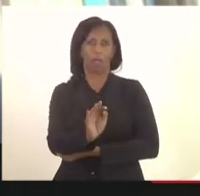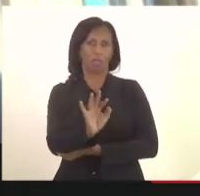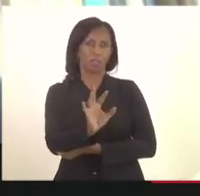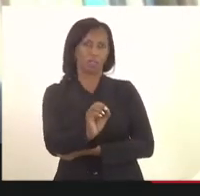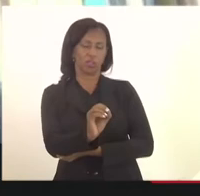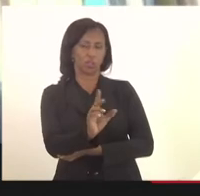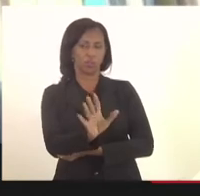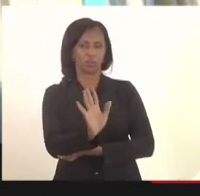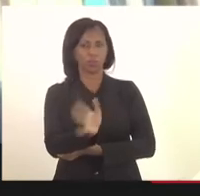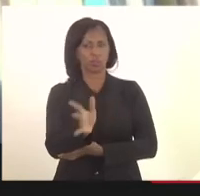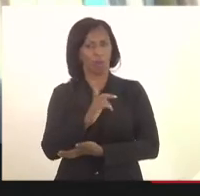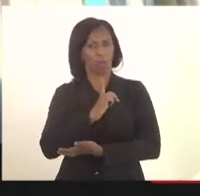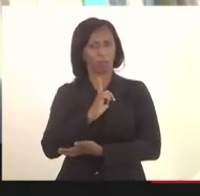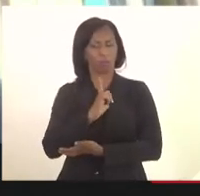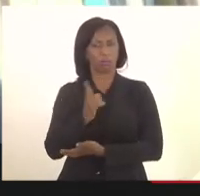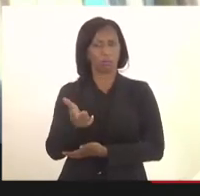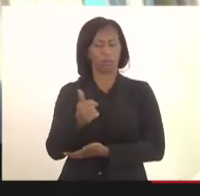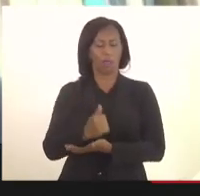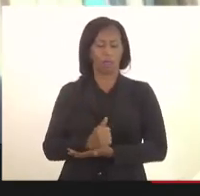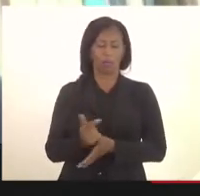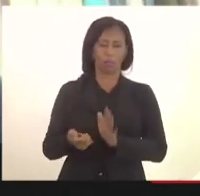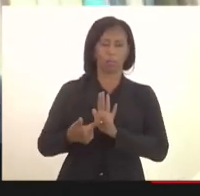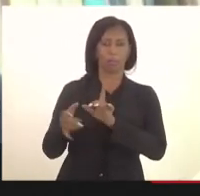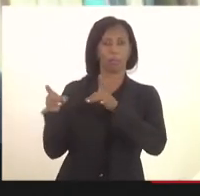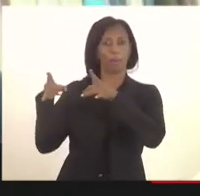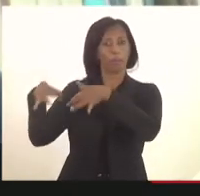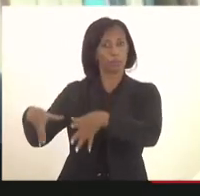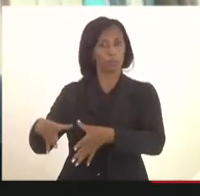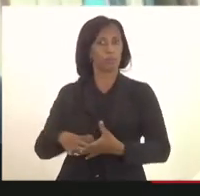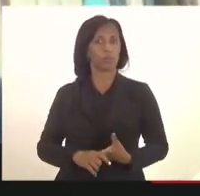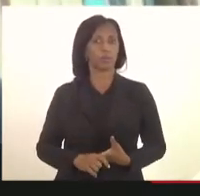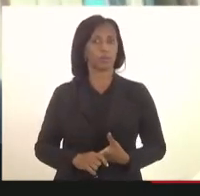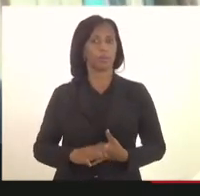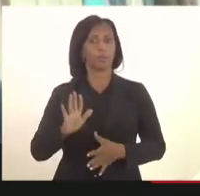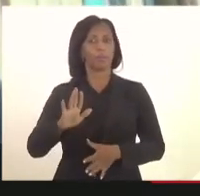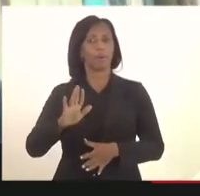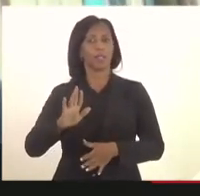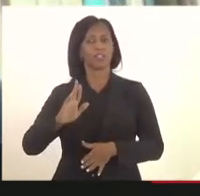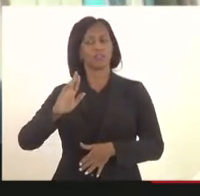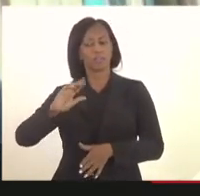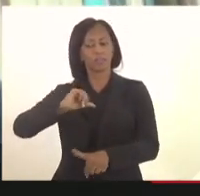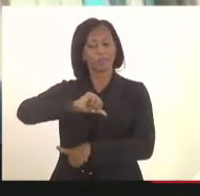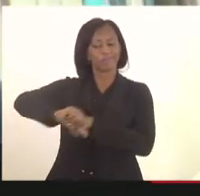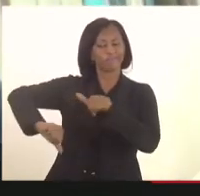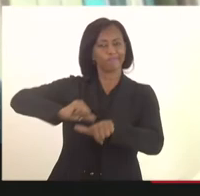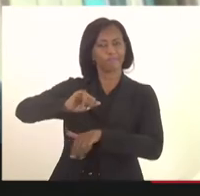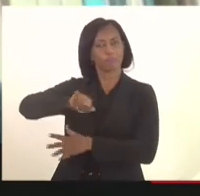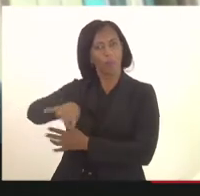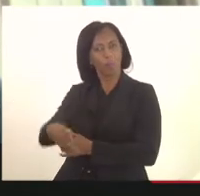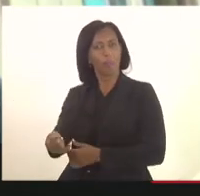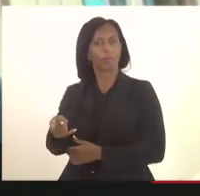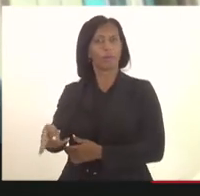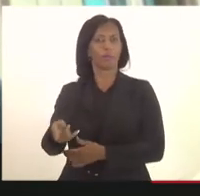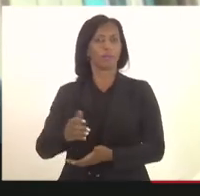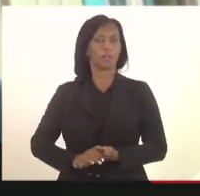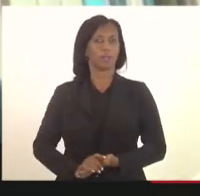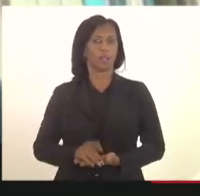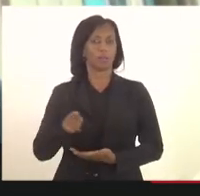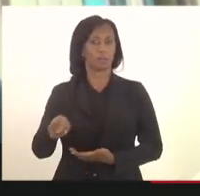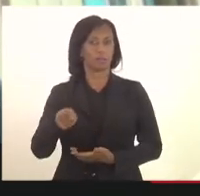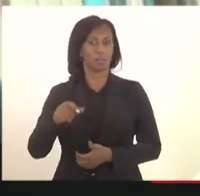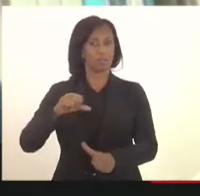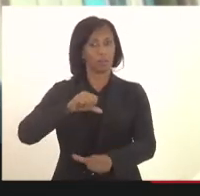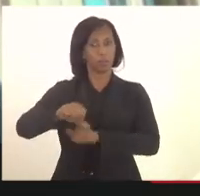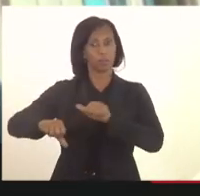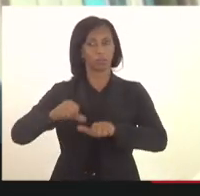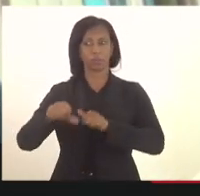estava previsto para constar como abandono, porém vai ser recuperado, vai ser reaproveitado nessa